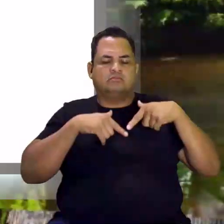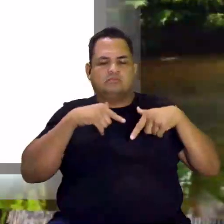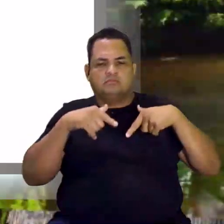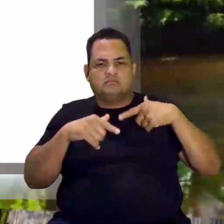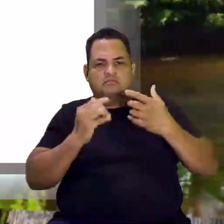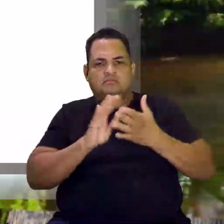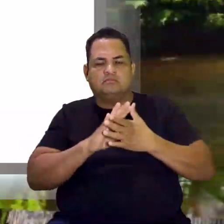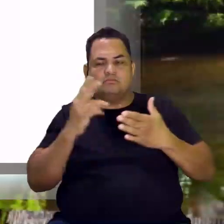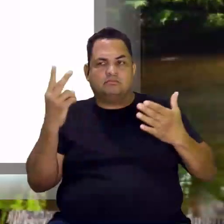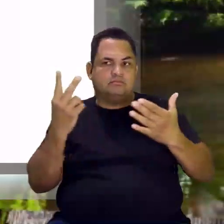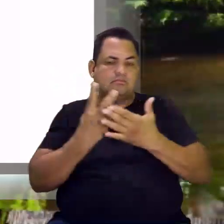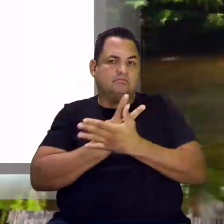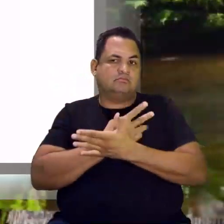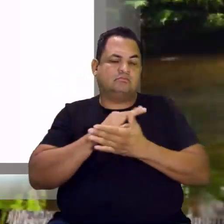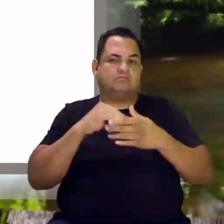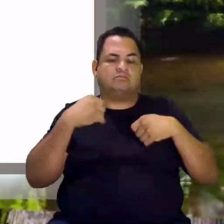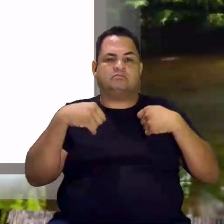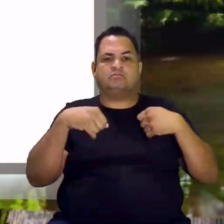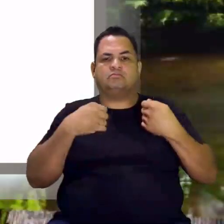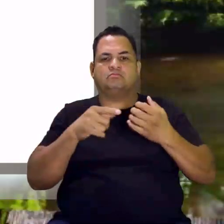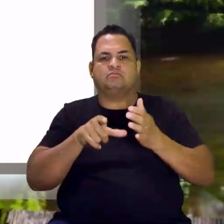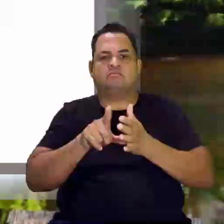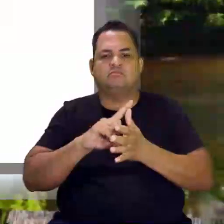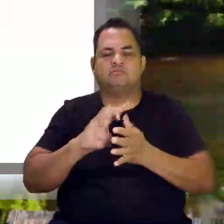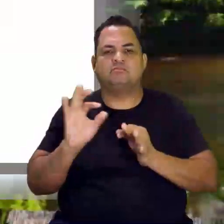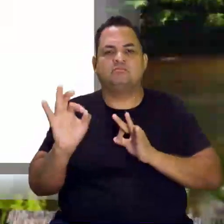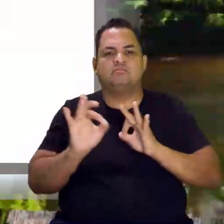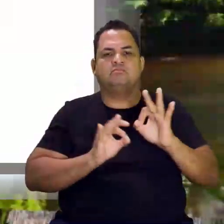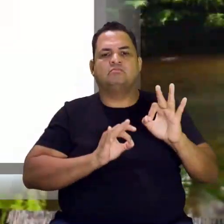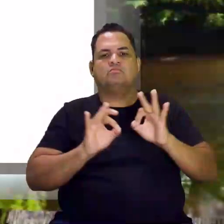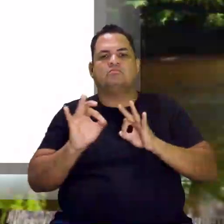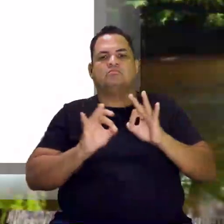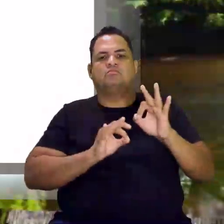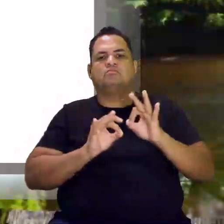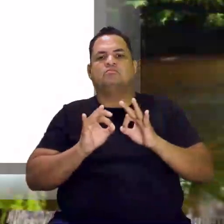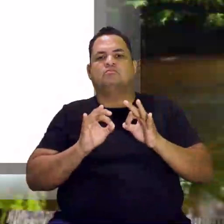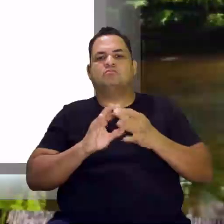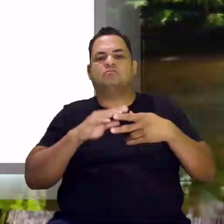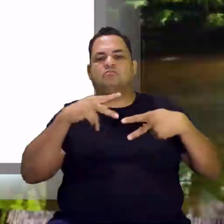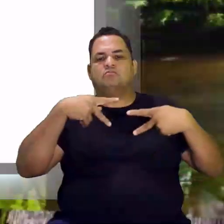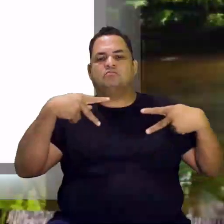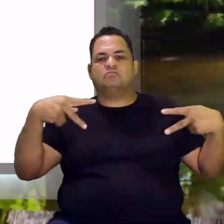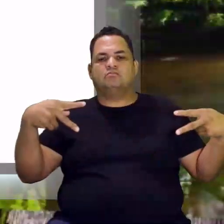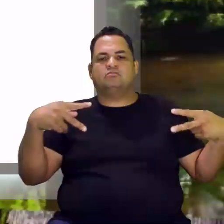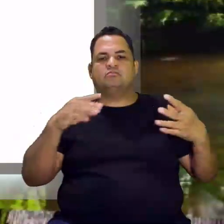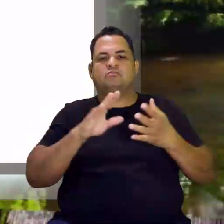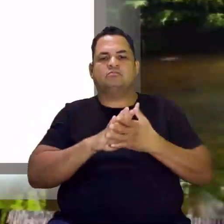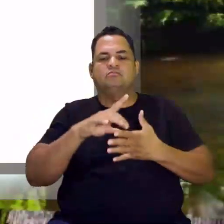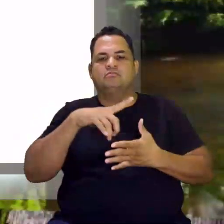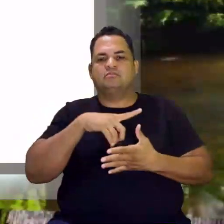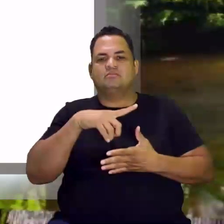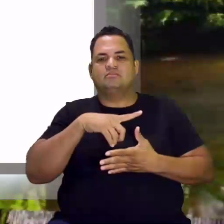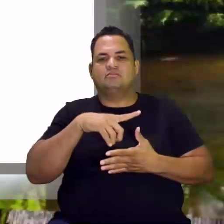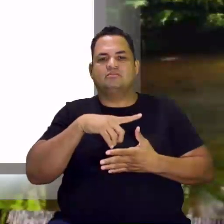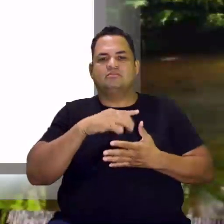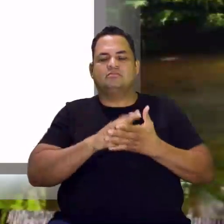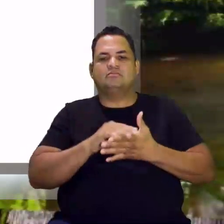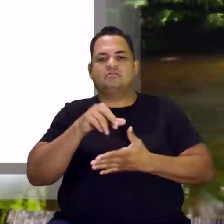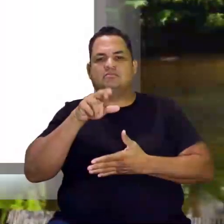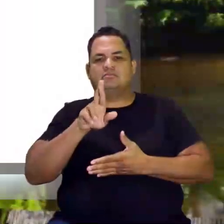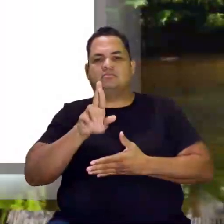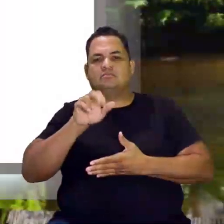eles estejam ocorrendo. Eu preciso que antes de formar as proteínas, eu tenha